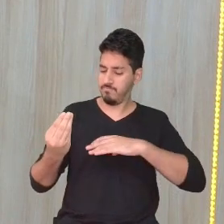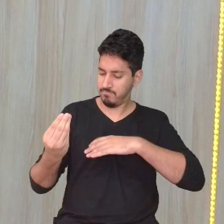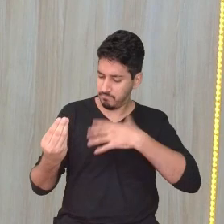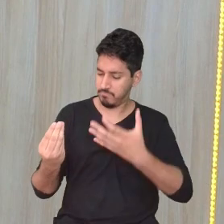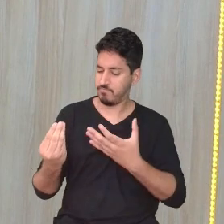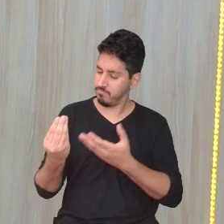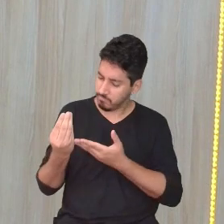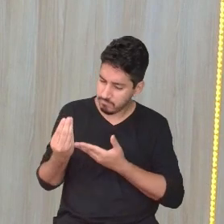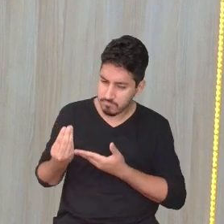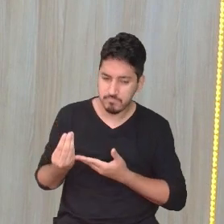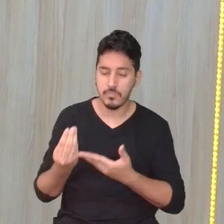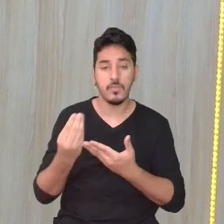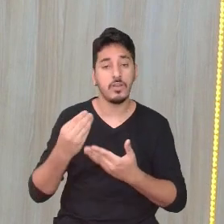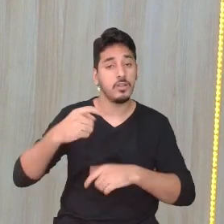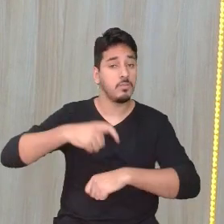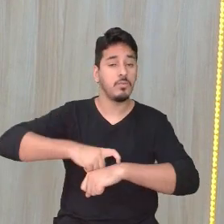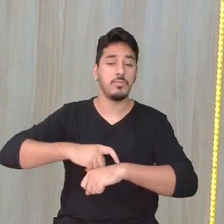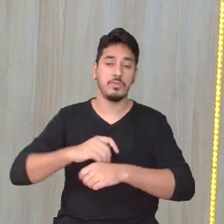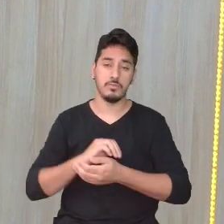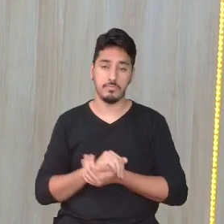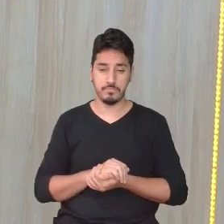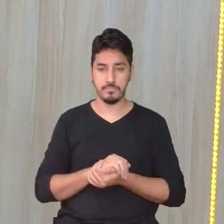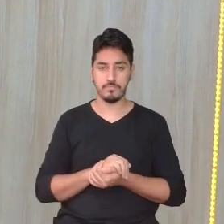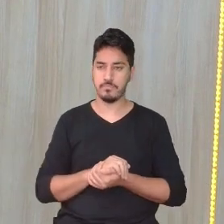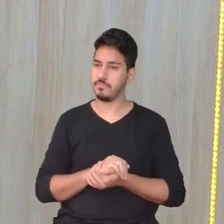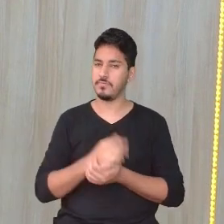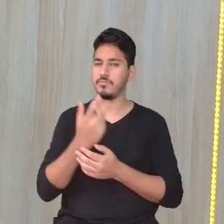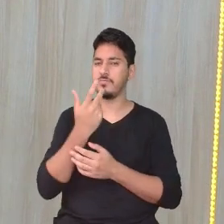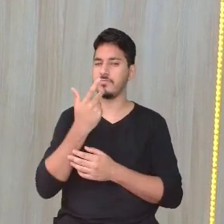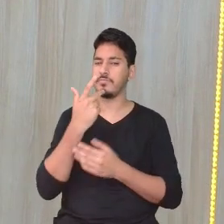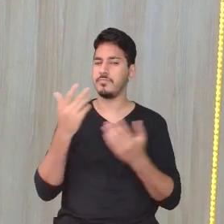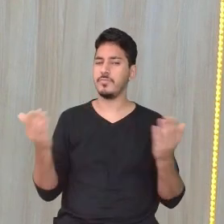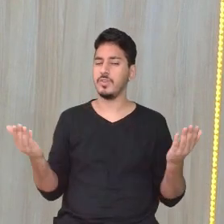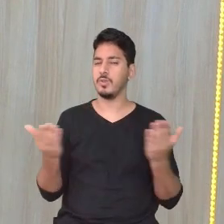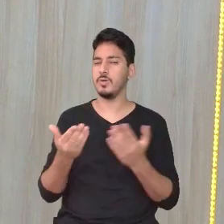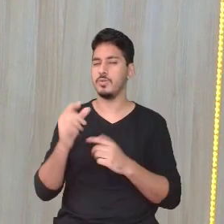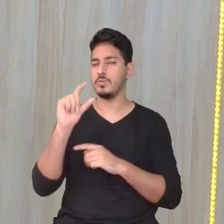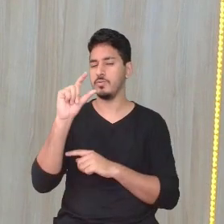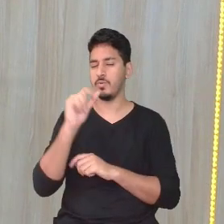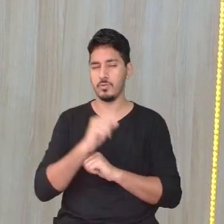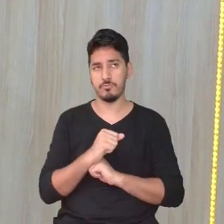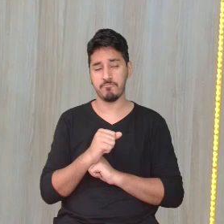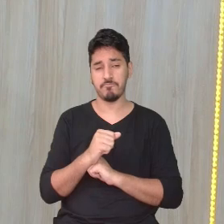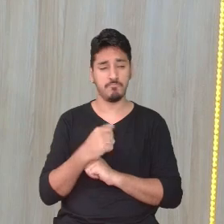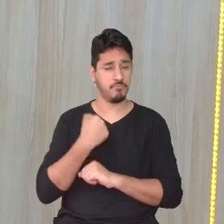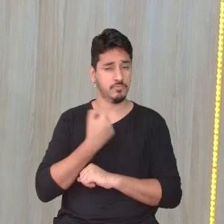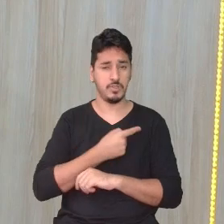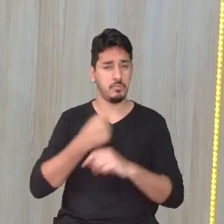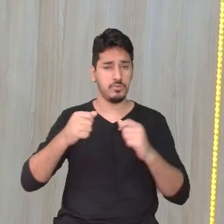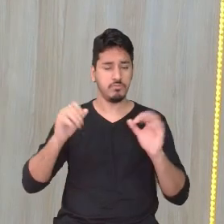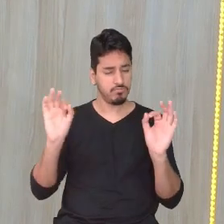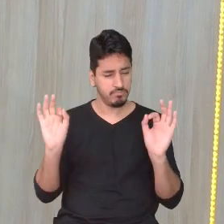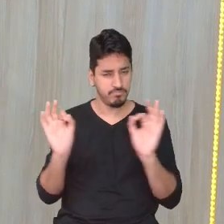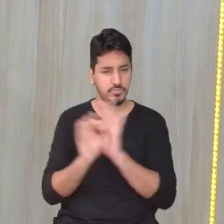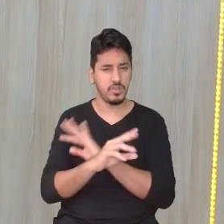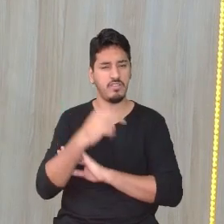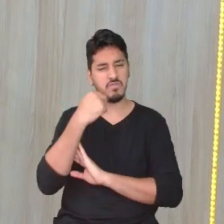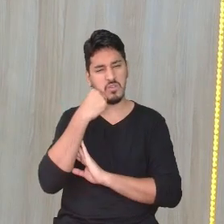possa ter naquele momento, tá? Então vamos falar um pouco hoje de que a gente tem que acabar de ter